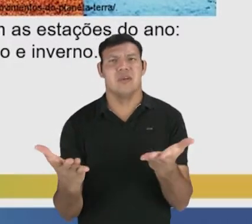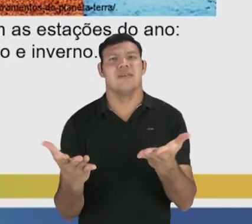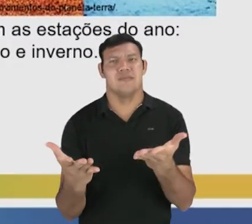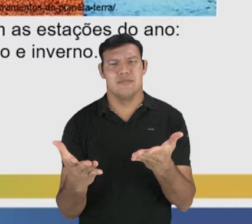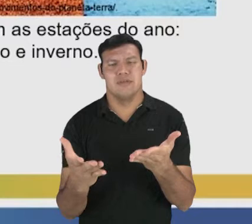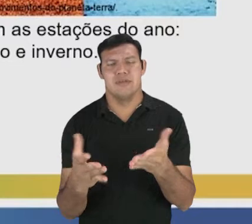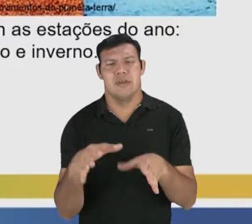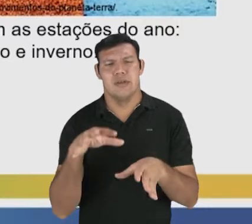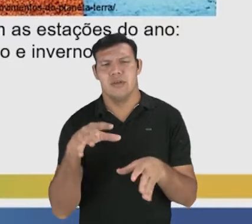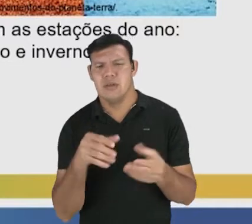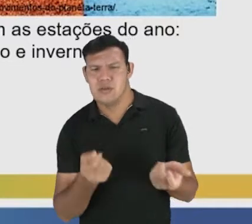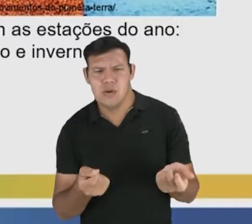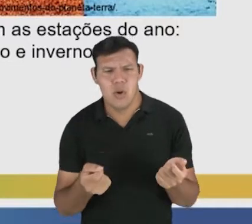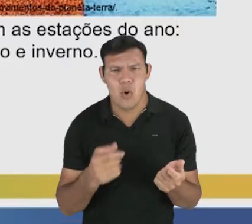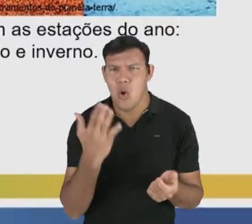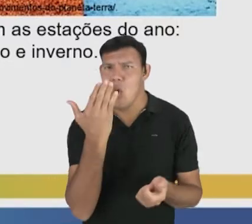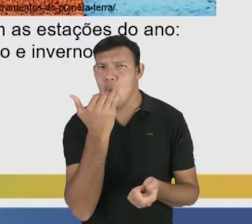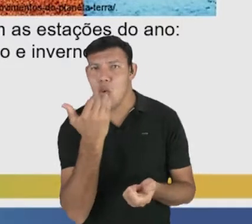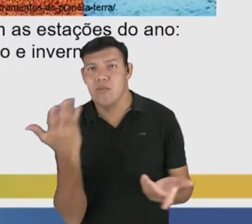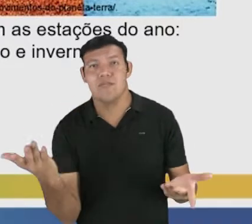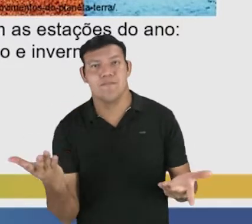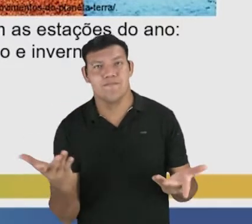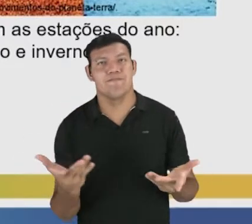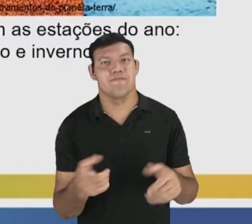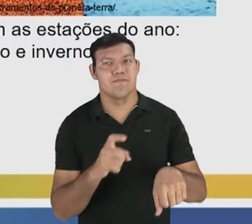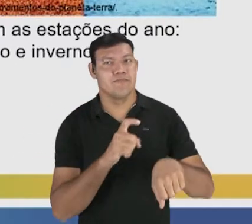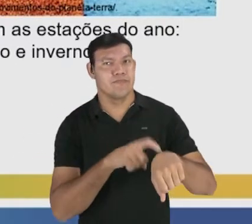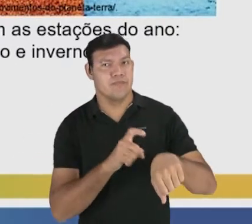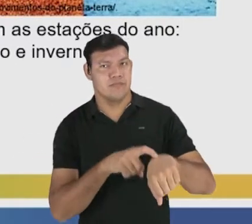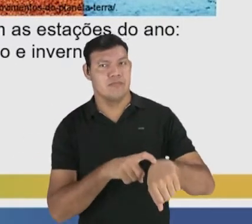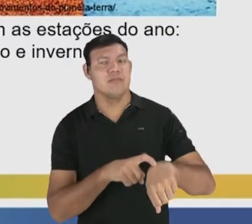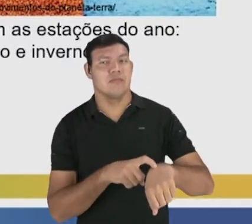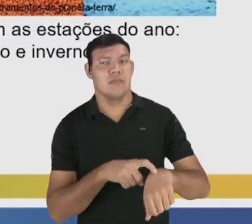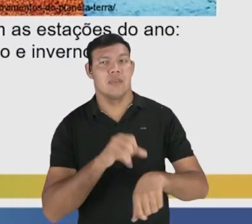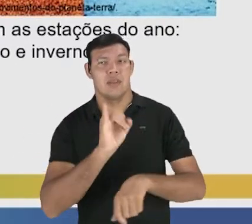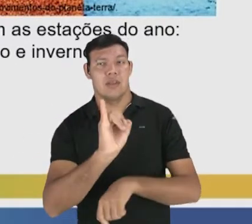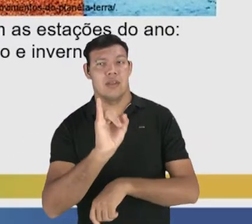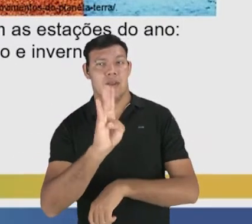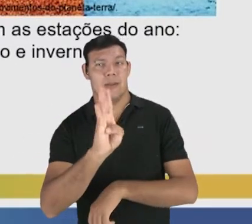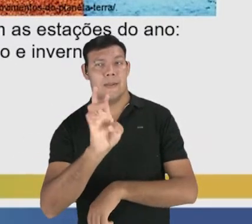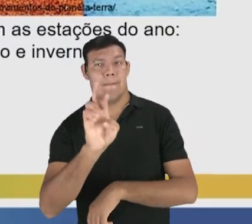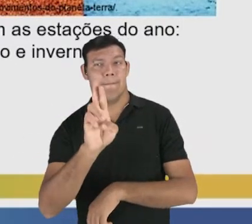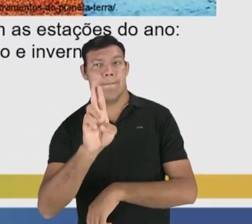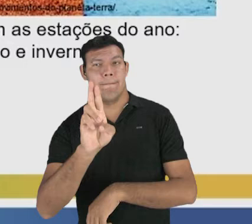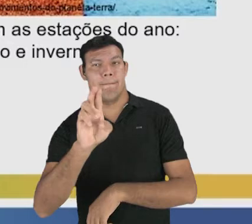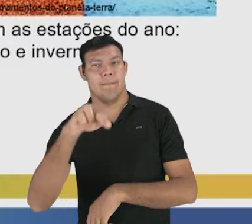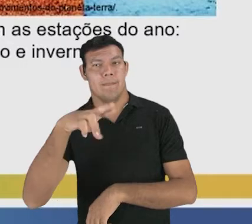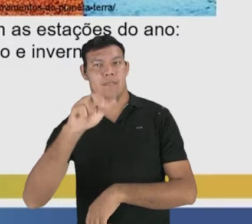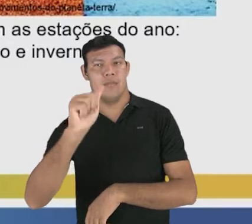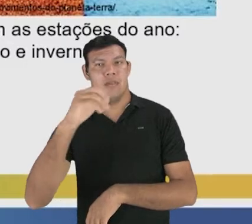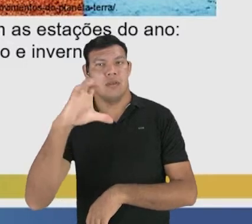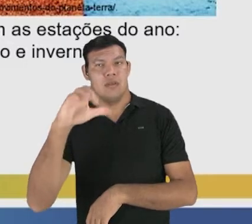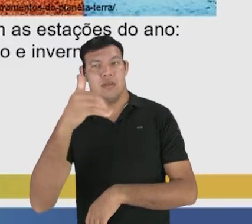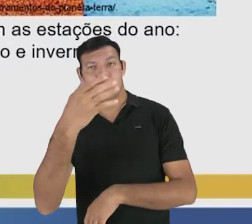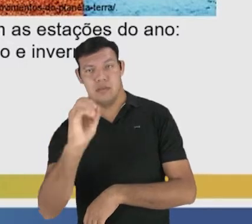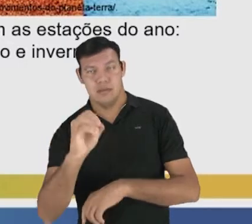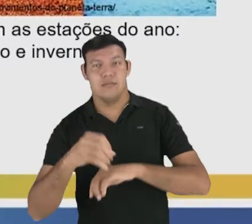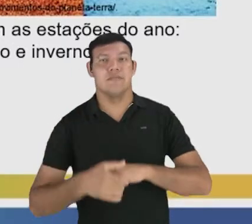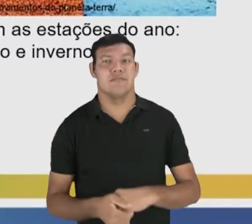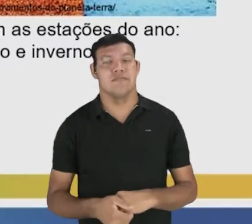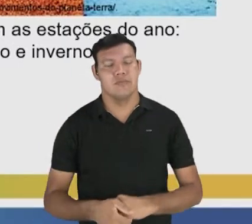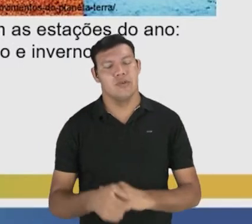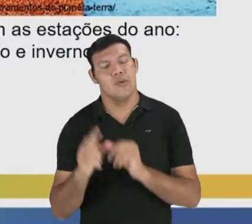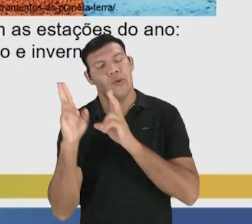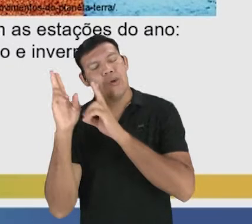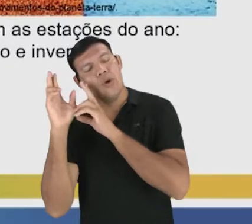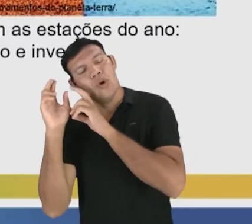sua caça, e aí eles vão passar por aquele período conhecido como hibernação, que é quando eles reduzem as suas atividades em